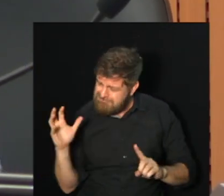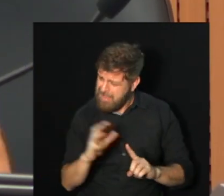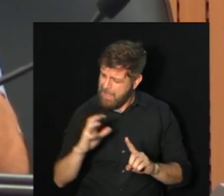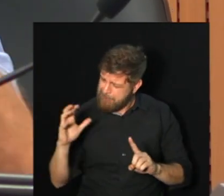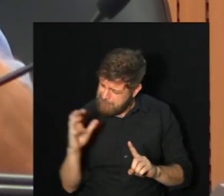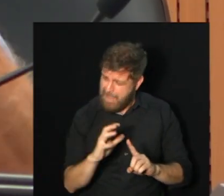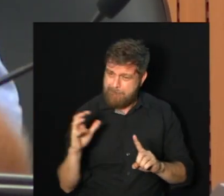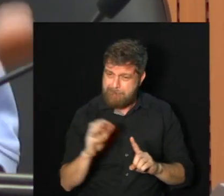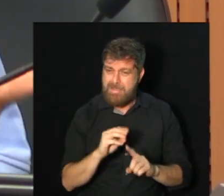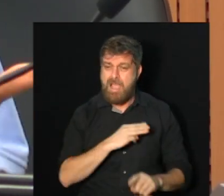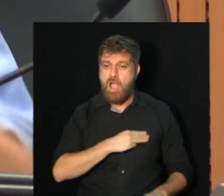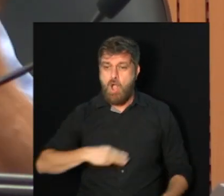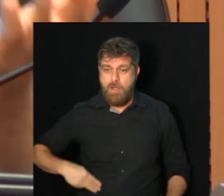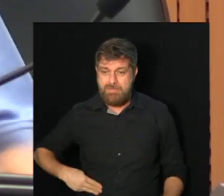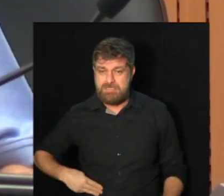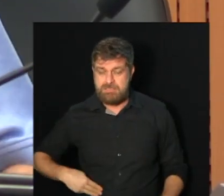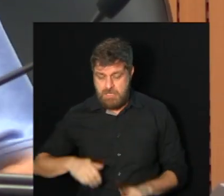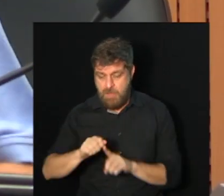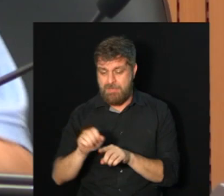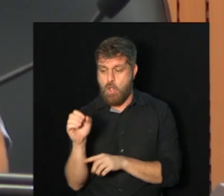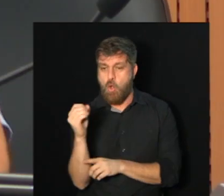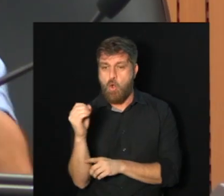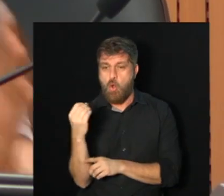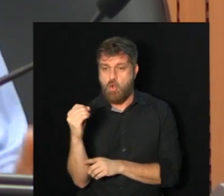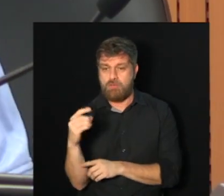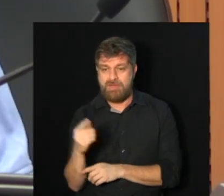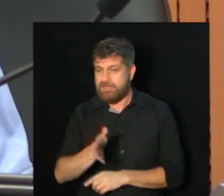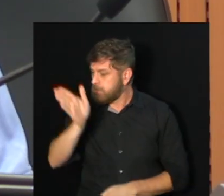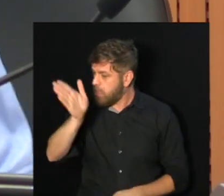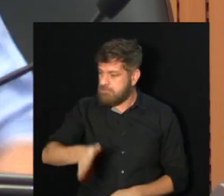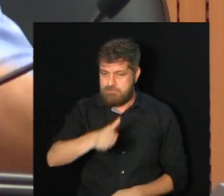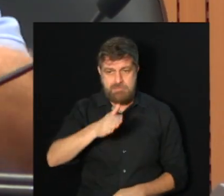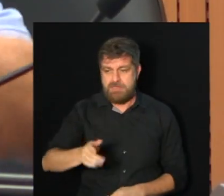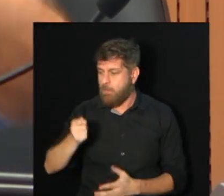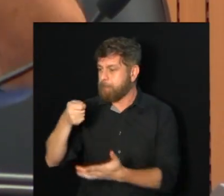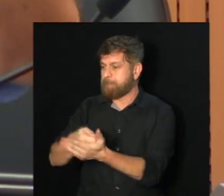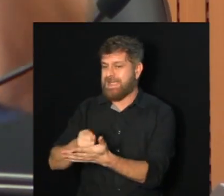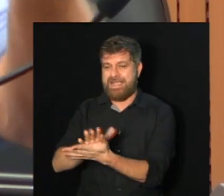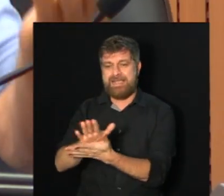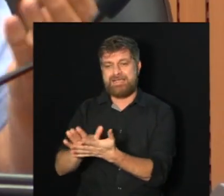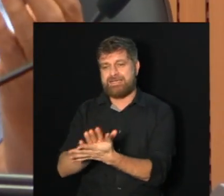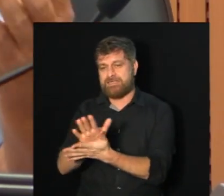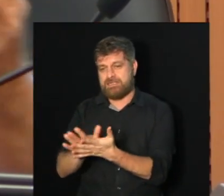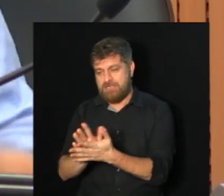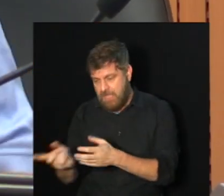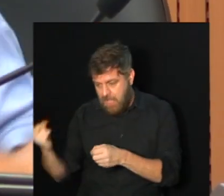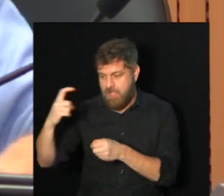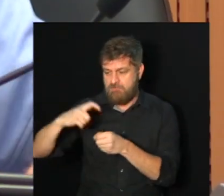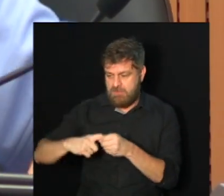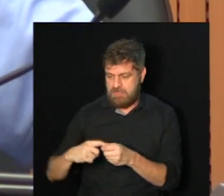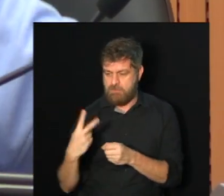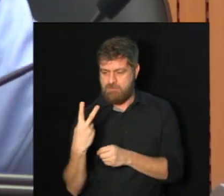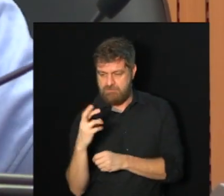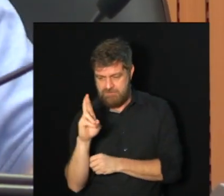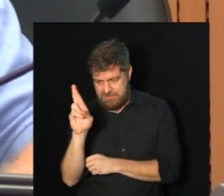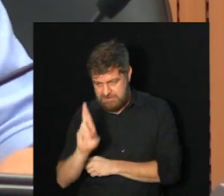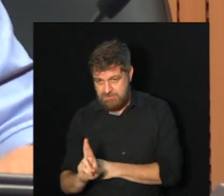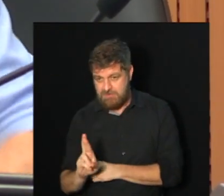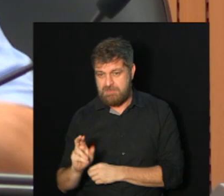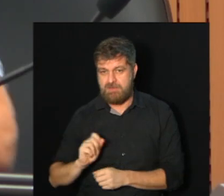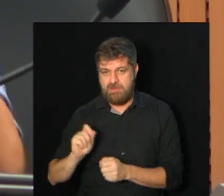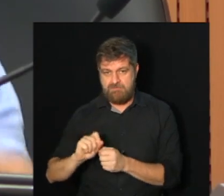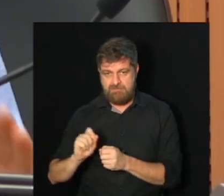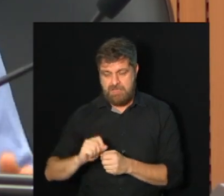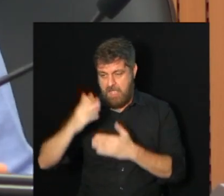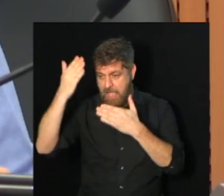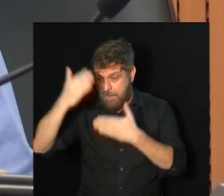radioamadores, no mês de outubro agora, no mês passado, ele eliminou essa taxa. Então, nós voltamos ao que éramos antes. Quer dizer, a gente faz o processo,